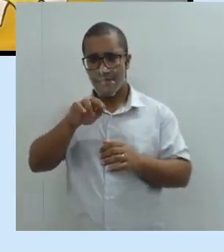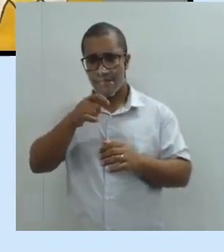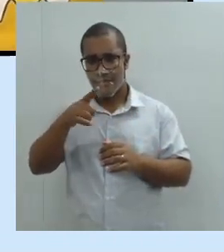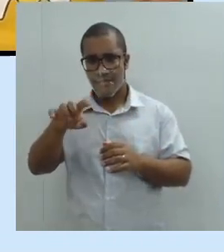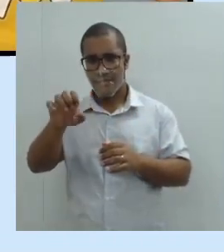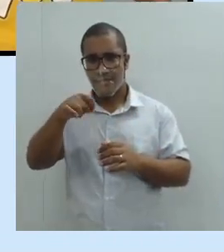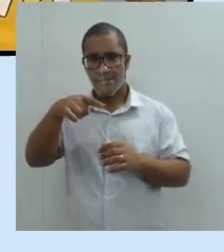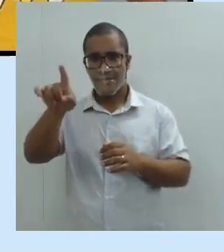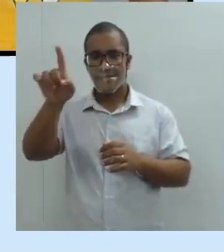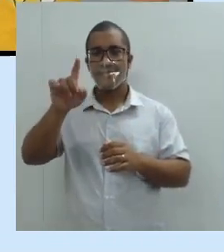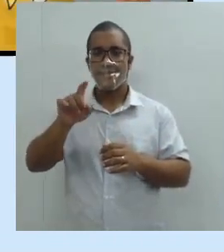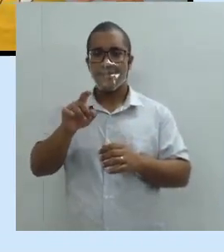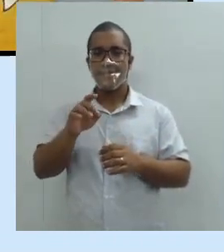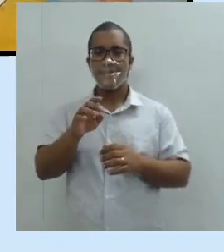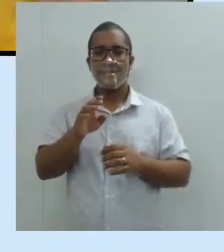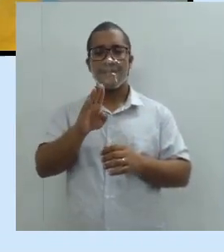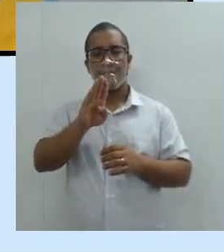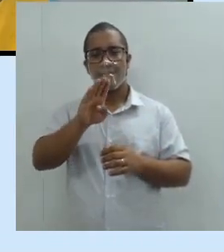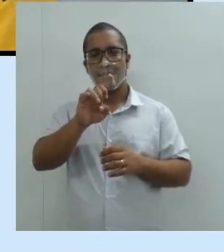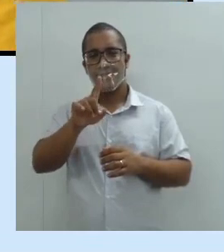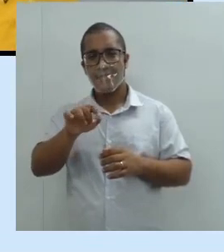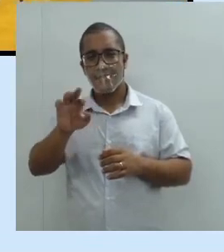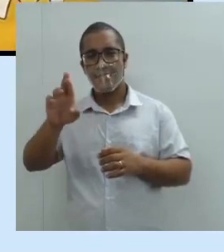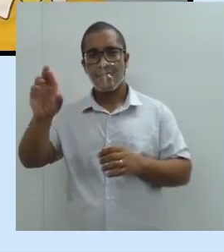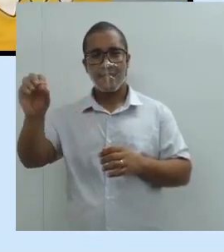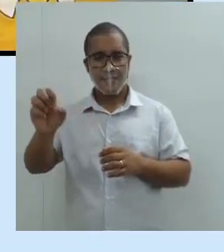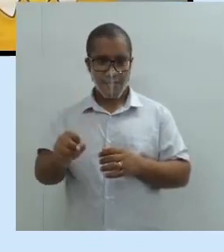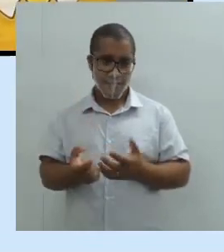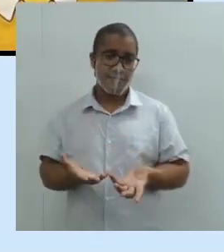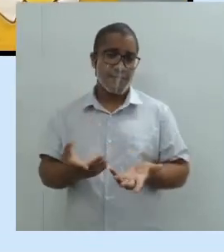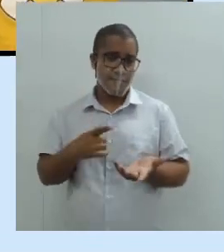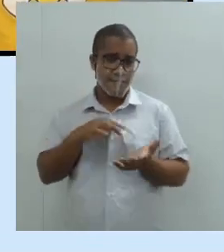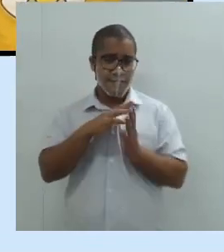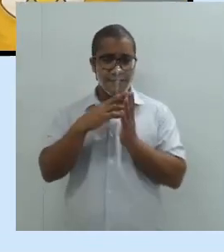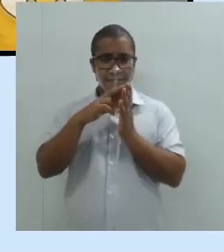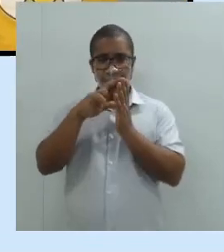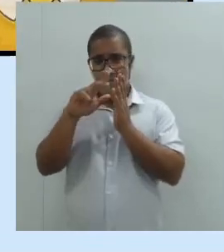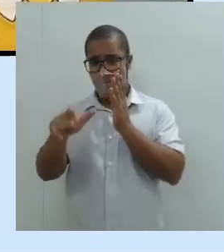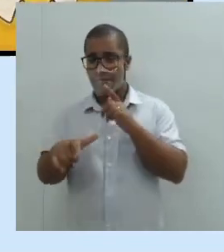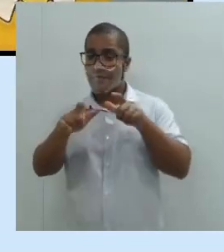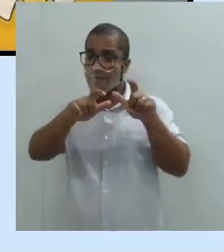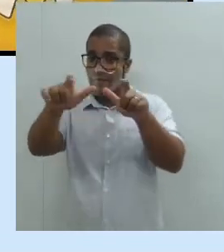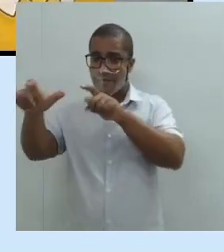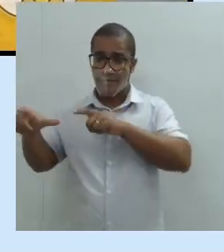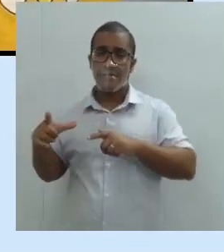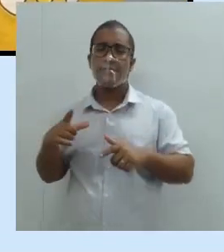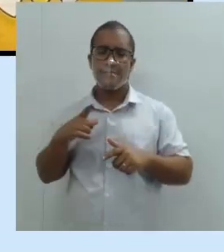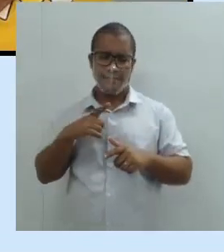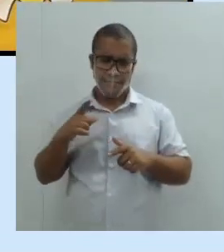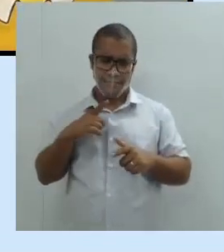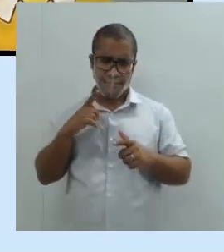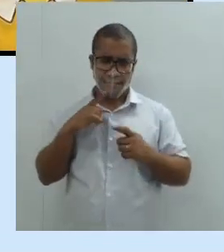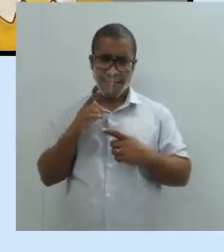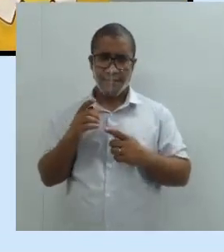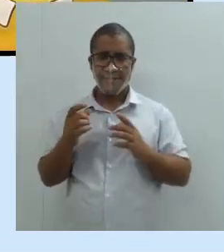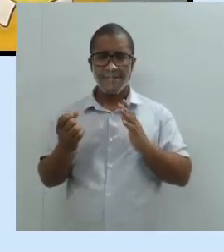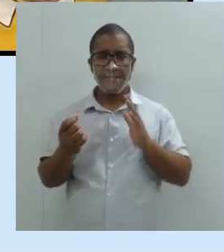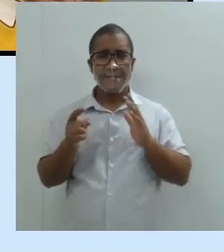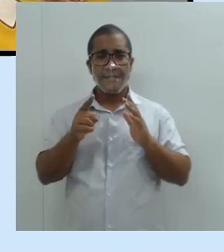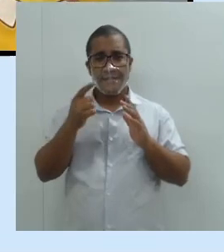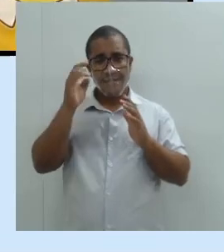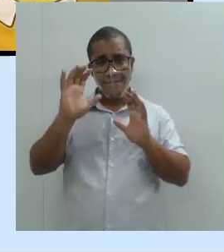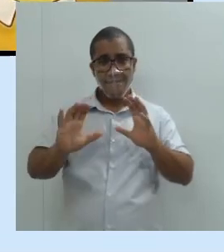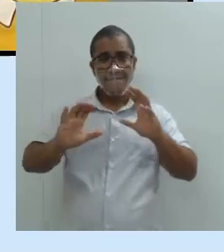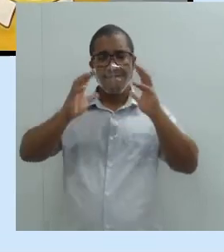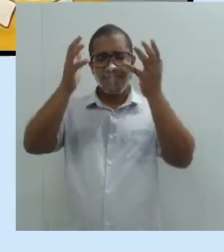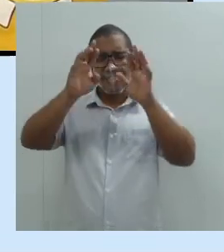nome, meu Deus? Agora que isso, Bezerros, e assim vai, né? São lugares que temos, né,